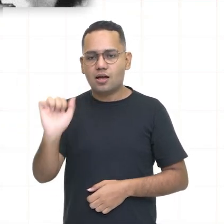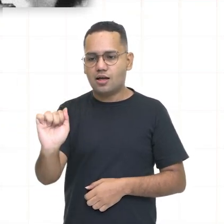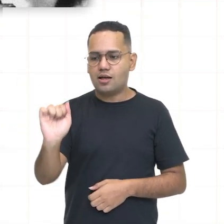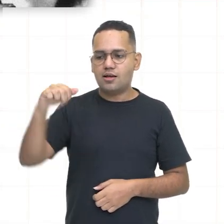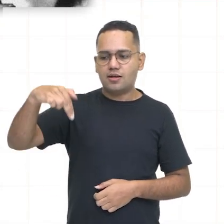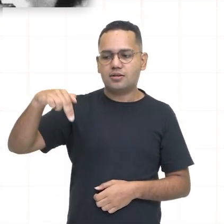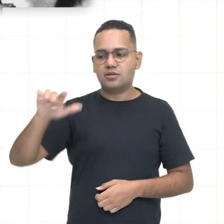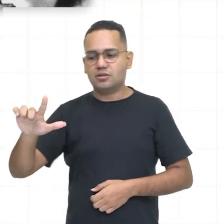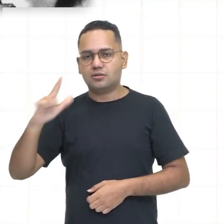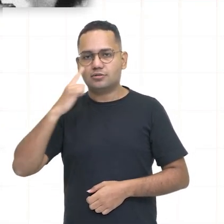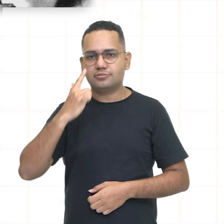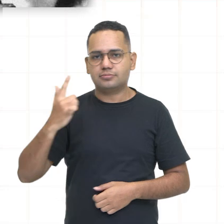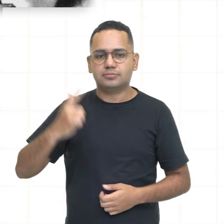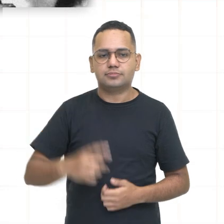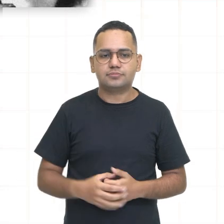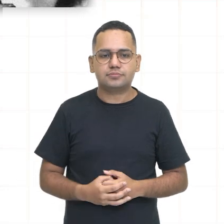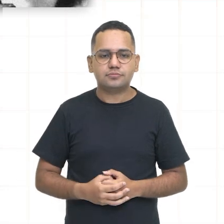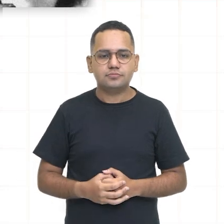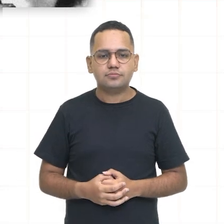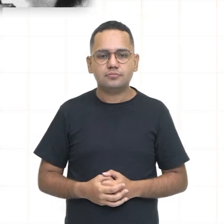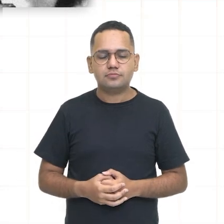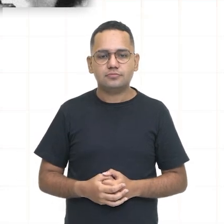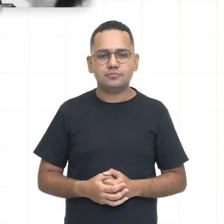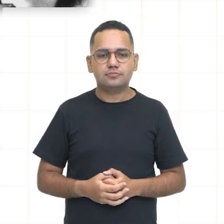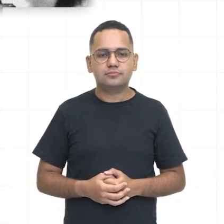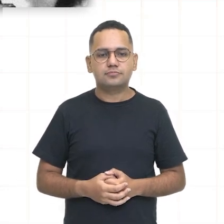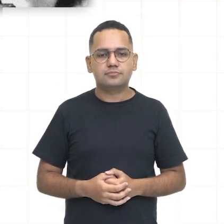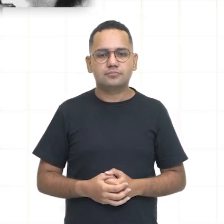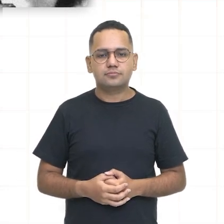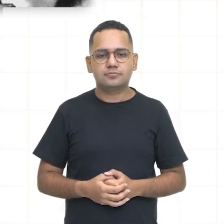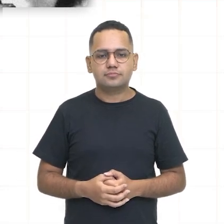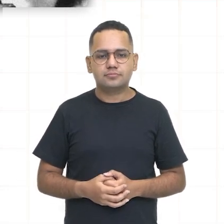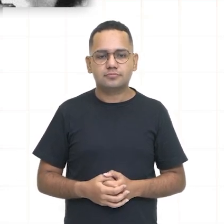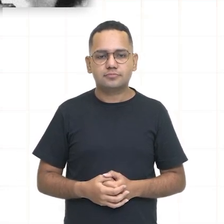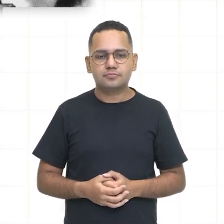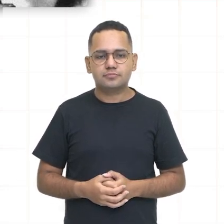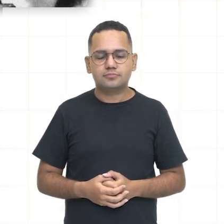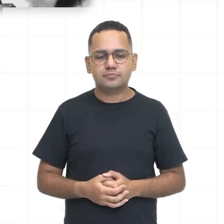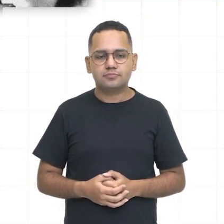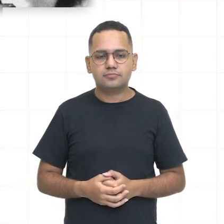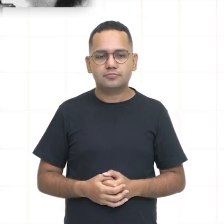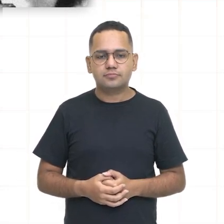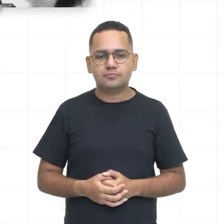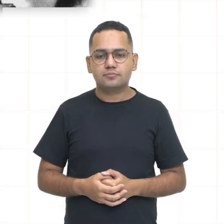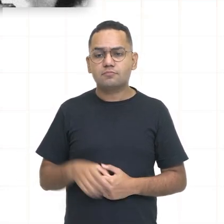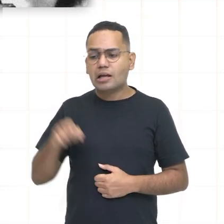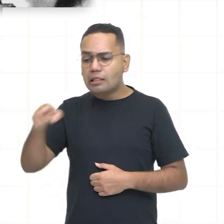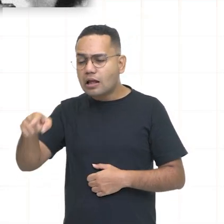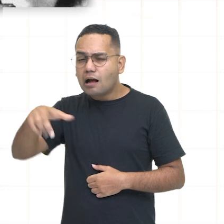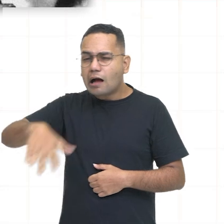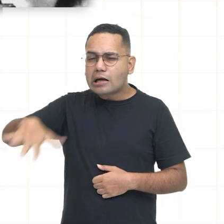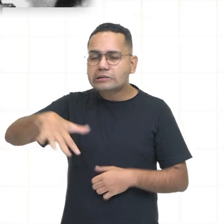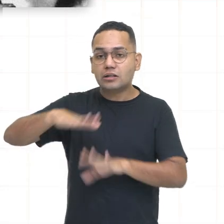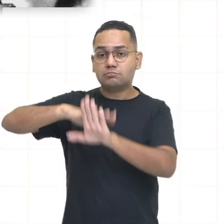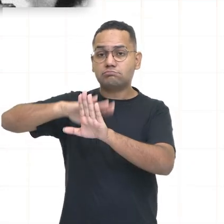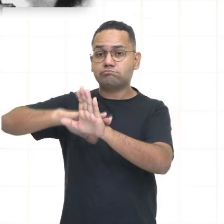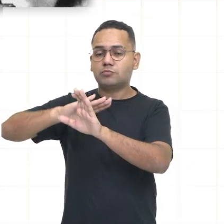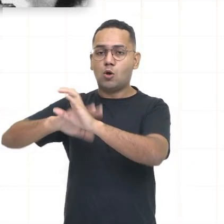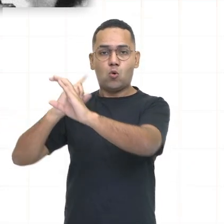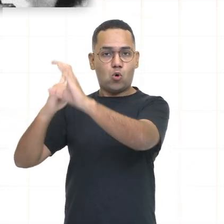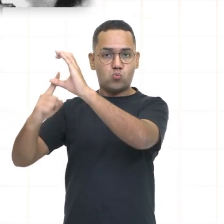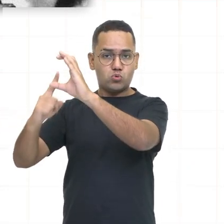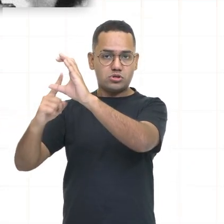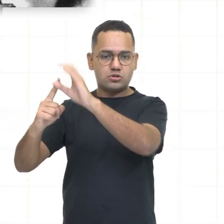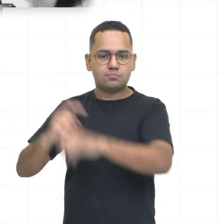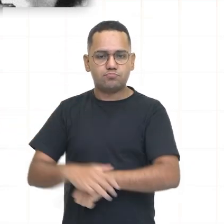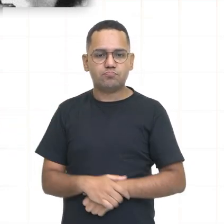Libertadora Nacional, a ANL, conhecida como aliancista, tá, gente? O grupo de orientação comunista